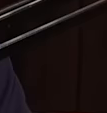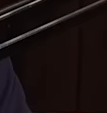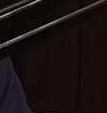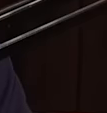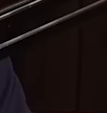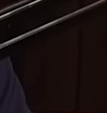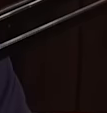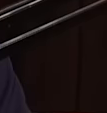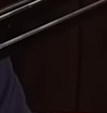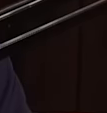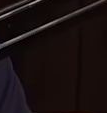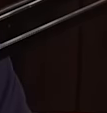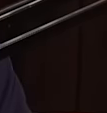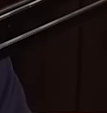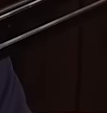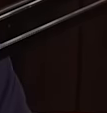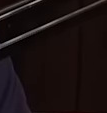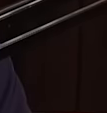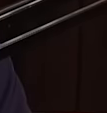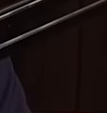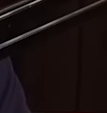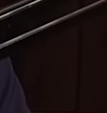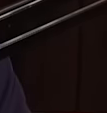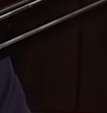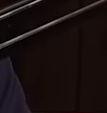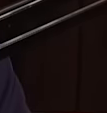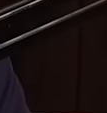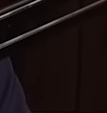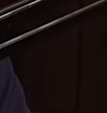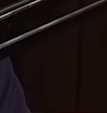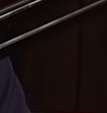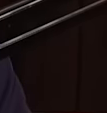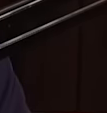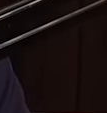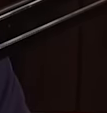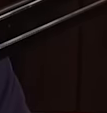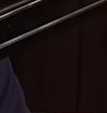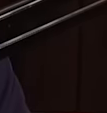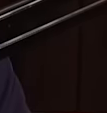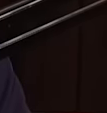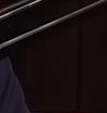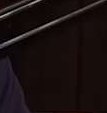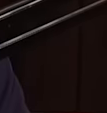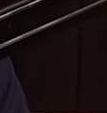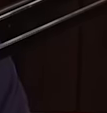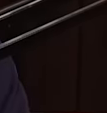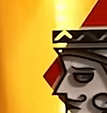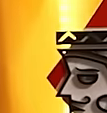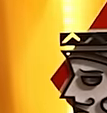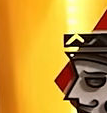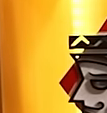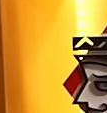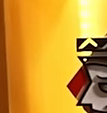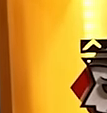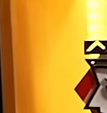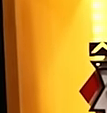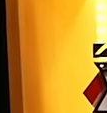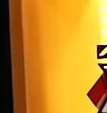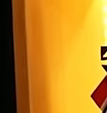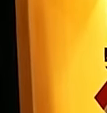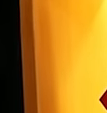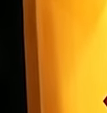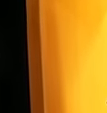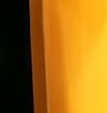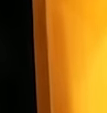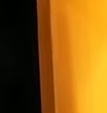não votou, só não foi contra o fim da saidinha, porque não era deputado na primeira votação, mas o PSOL inteiro foi contra. Ler e escrever com